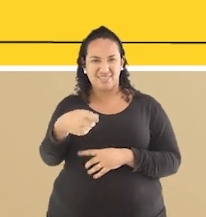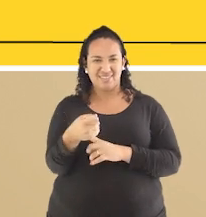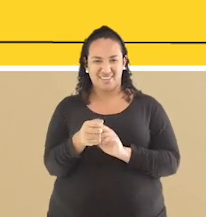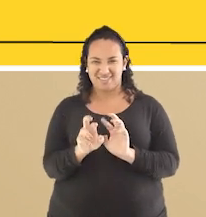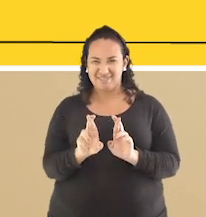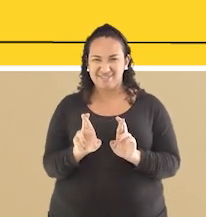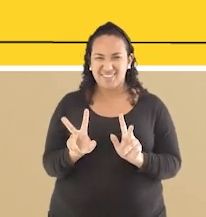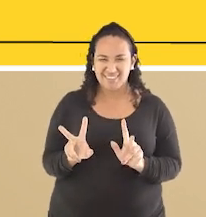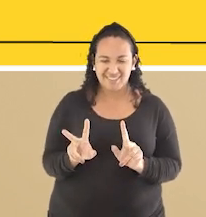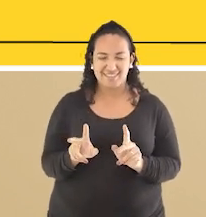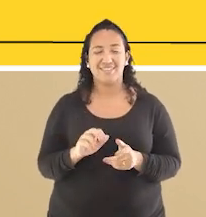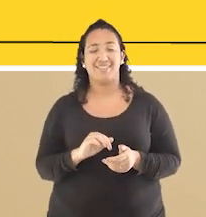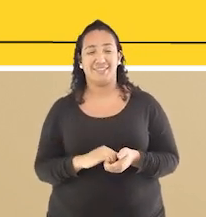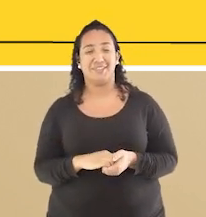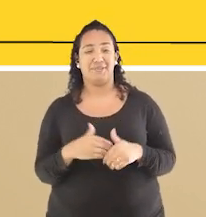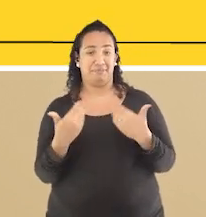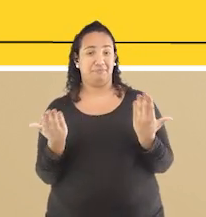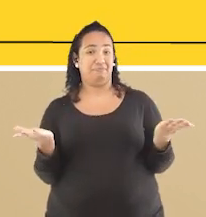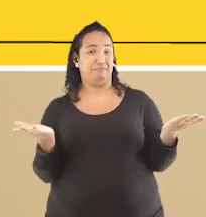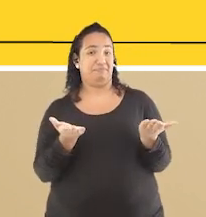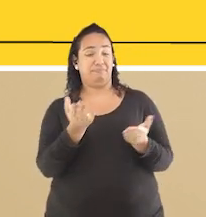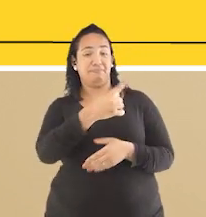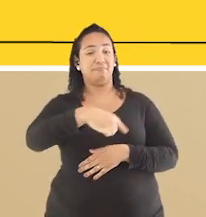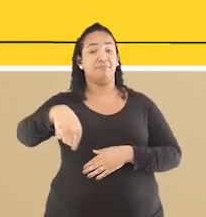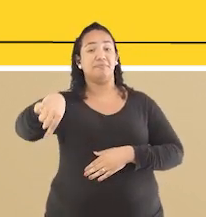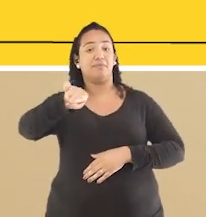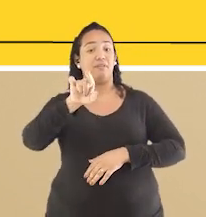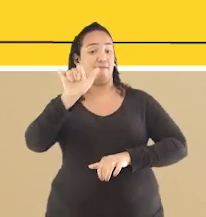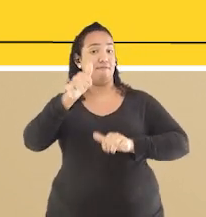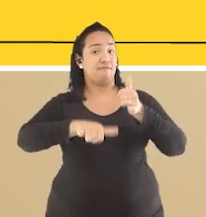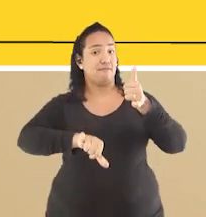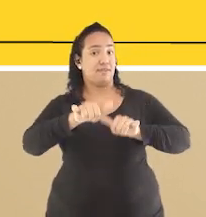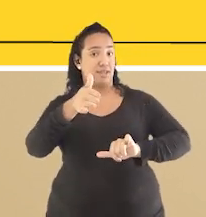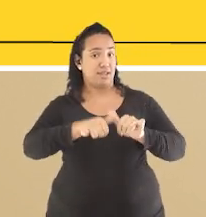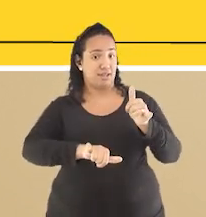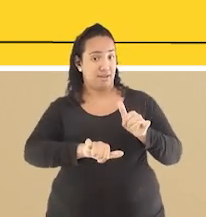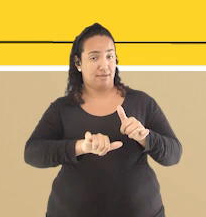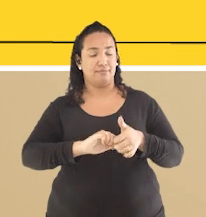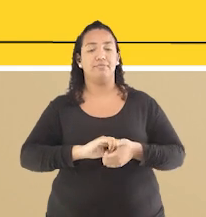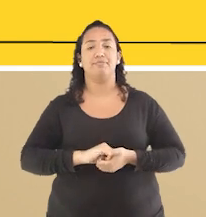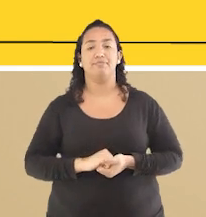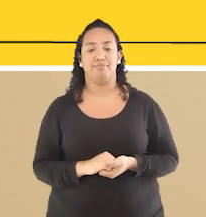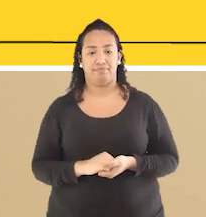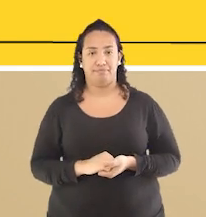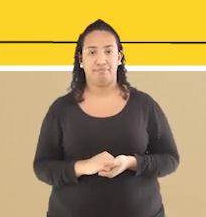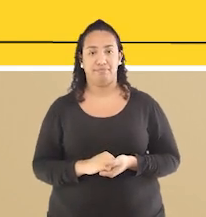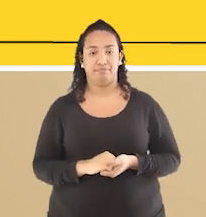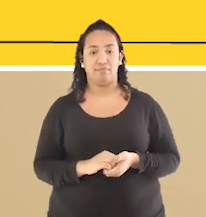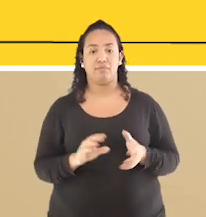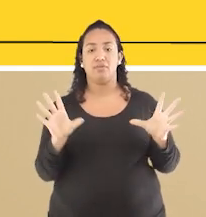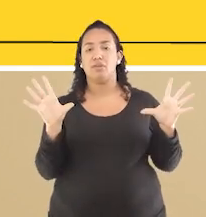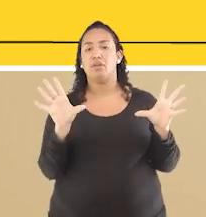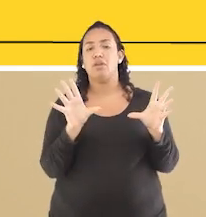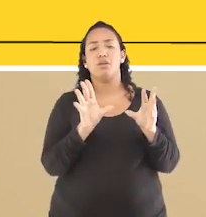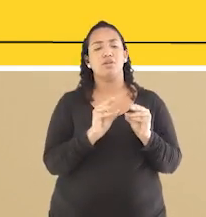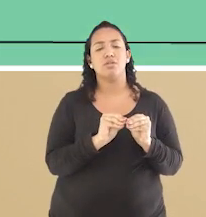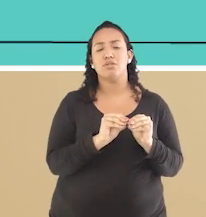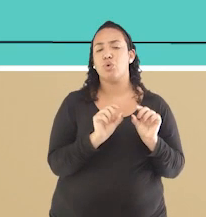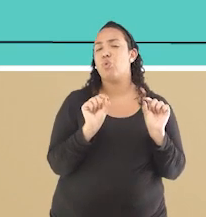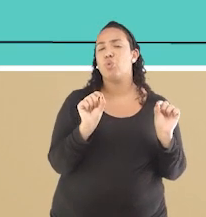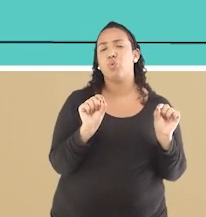é? Vamos analisar os termos em separado. O que é resenha?